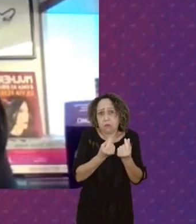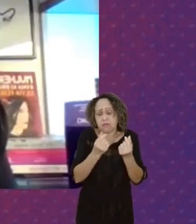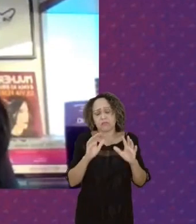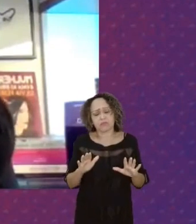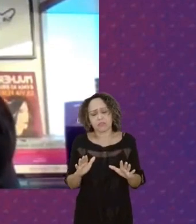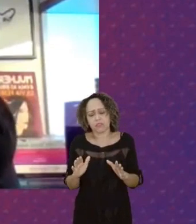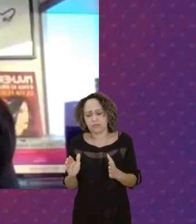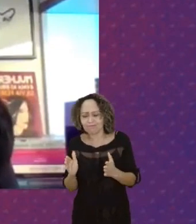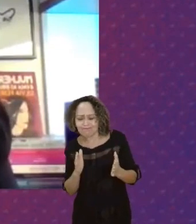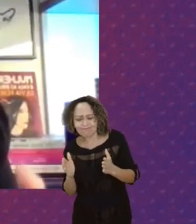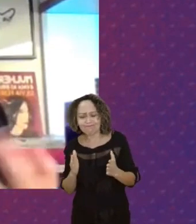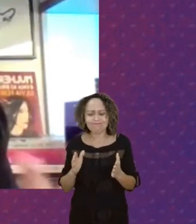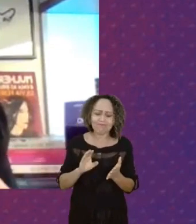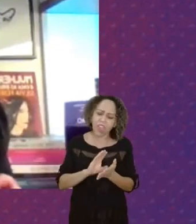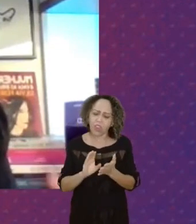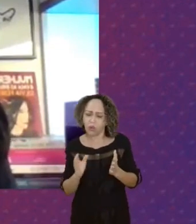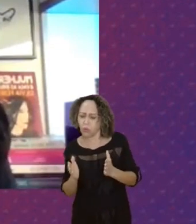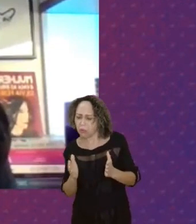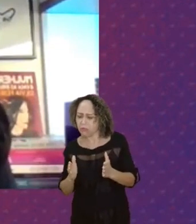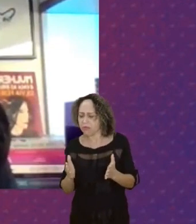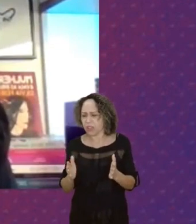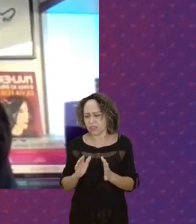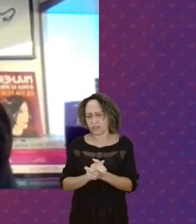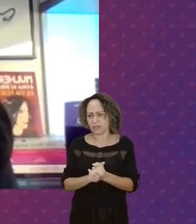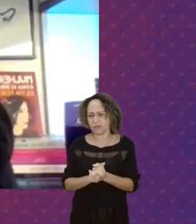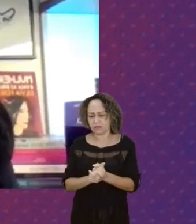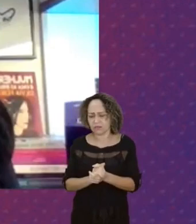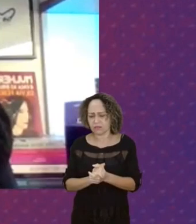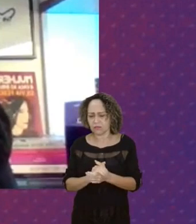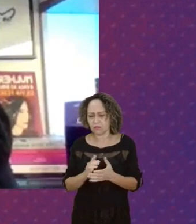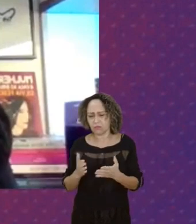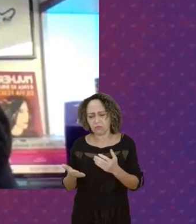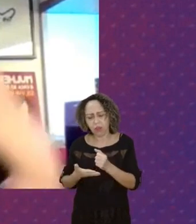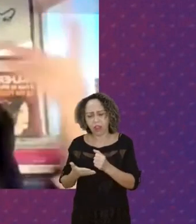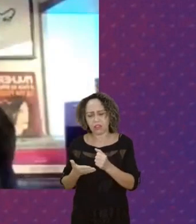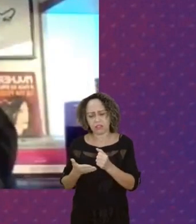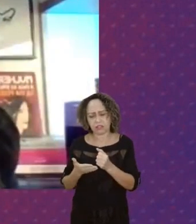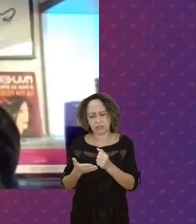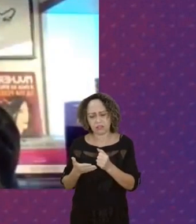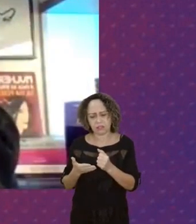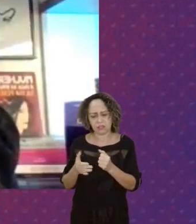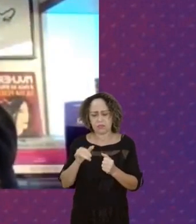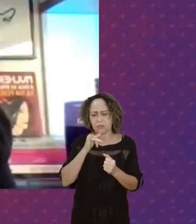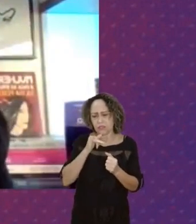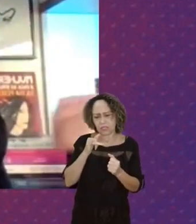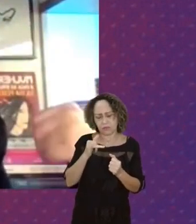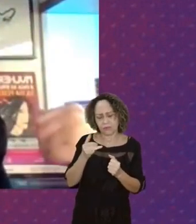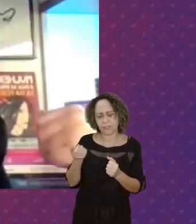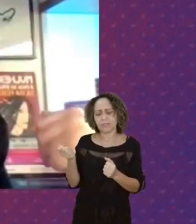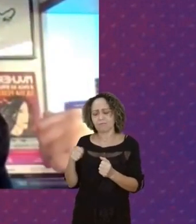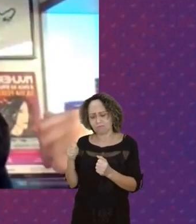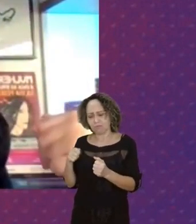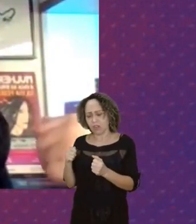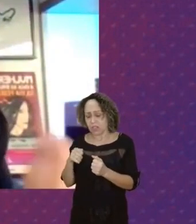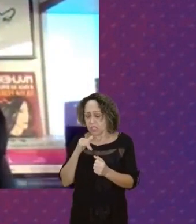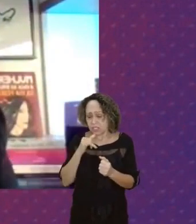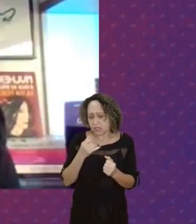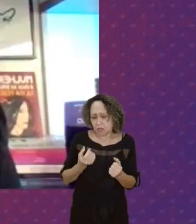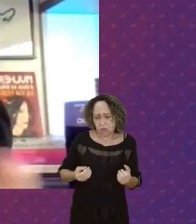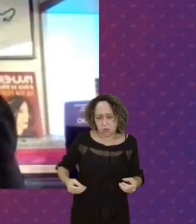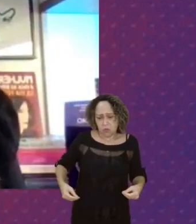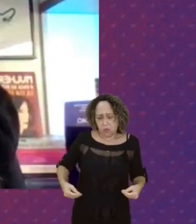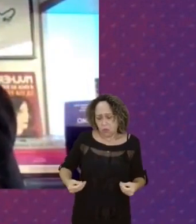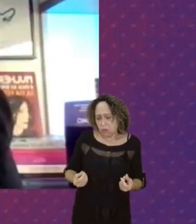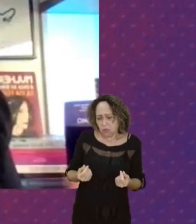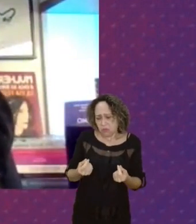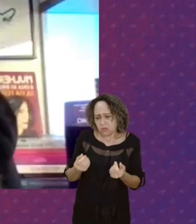né, de recursos, vai ter que investir de alguma forma dinheiro para divulgar suas qualidades pessoais durante o período da pré-campanha. Vai